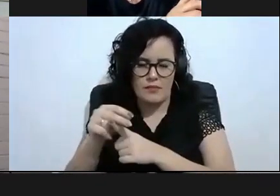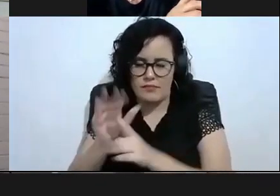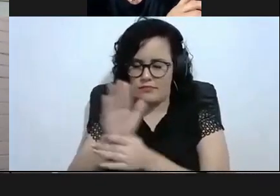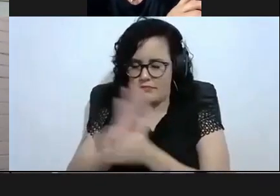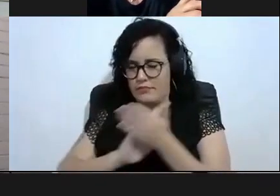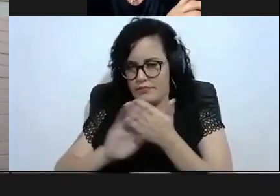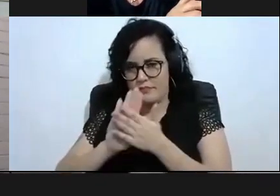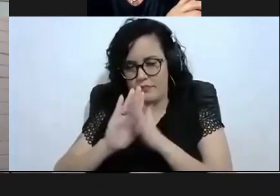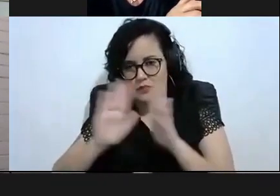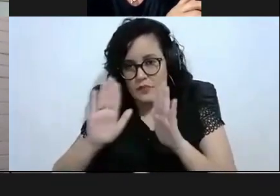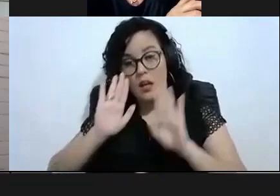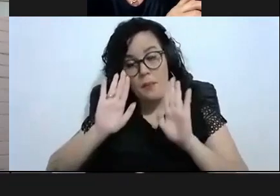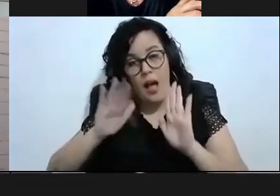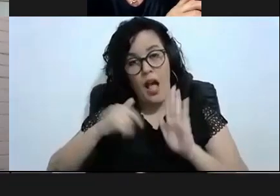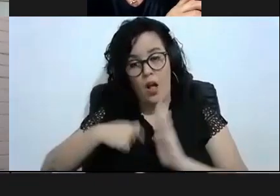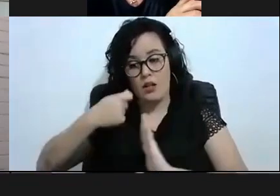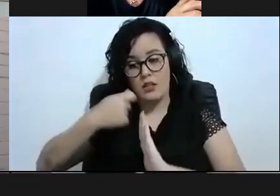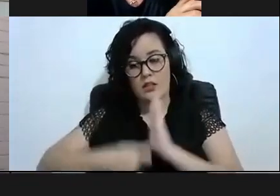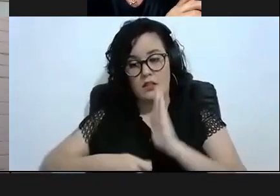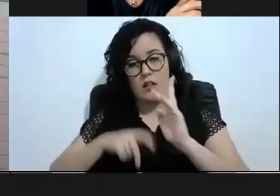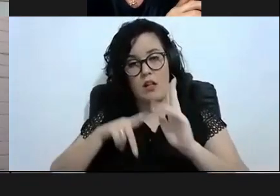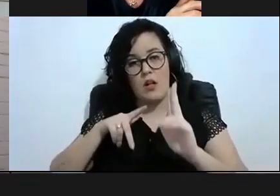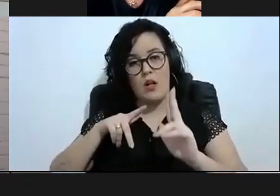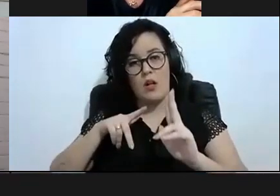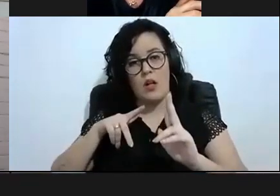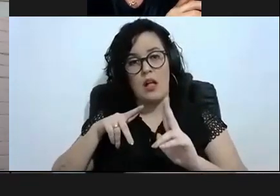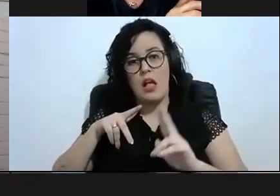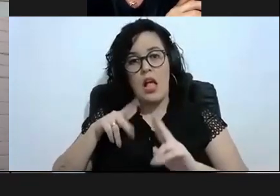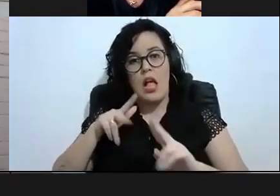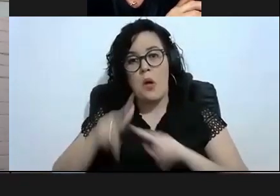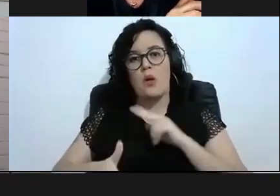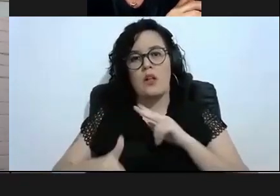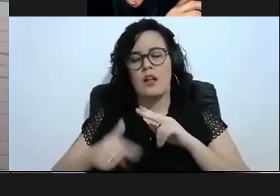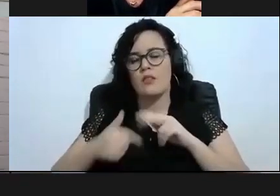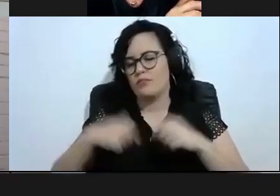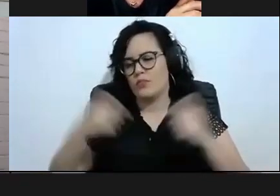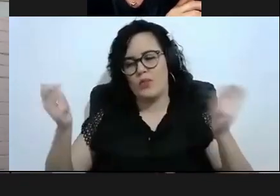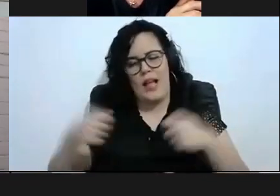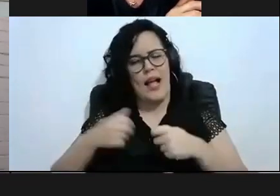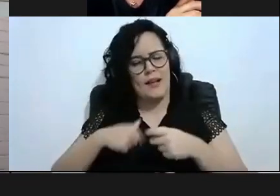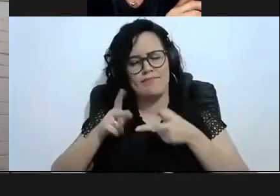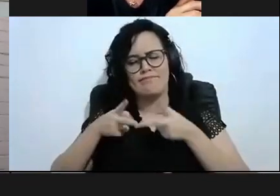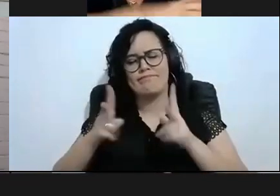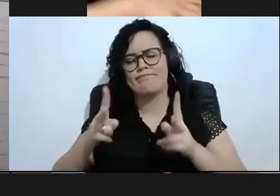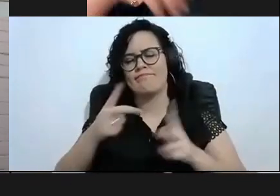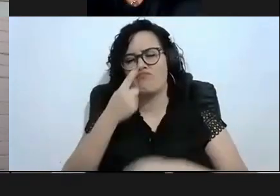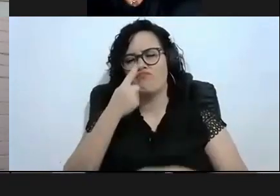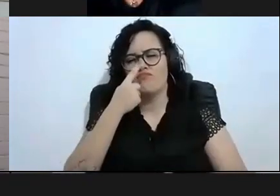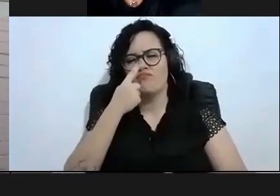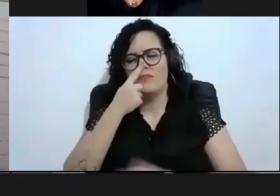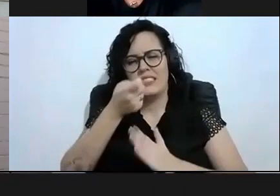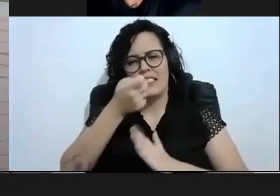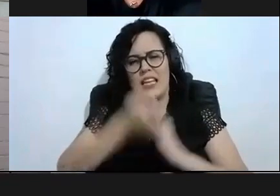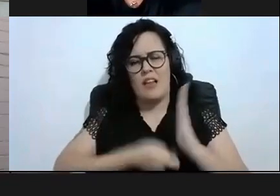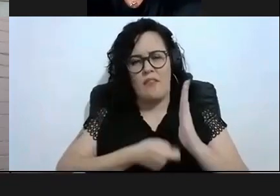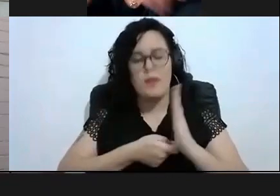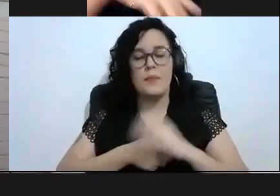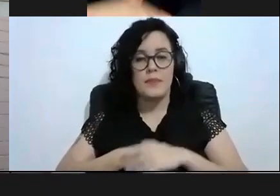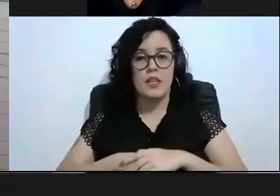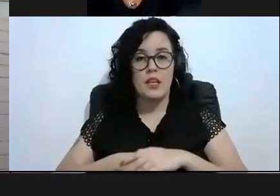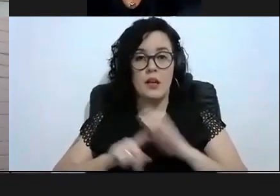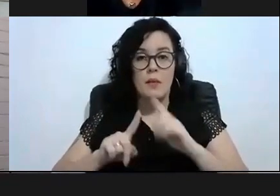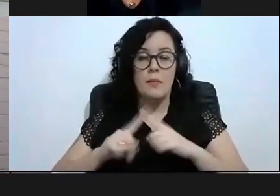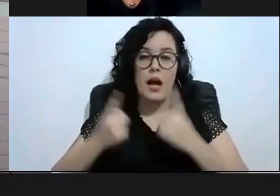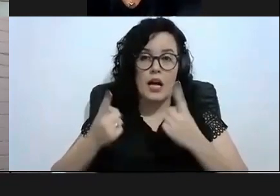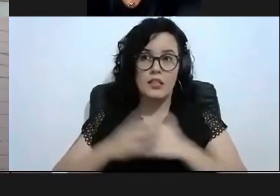não escrever para mim não é algo negociável, não tem como. Então, é isso. Agora, sim,